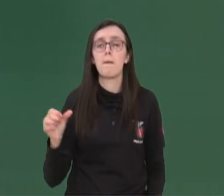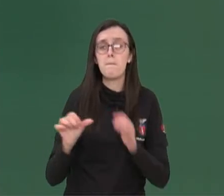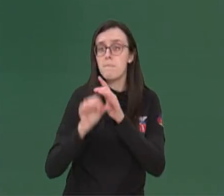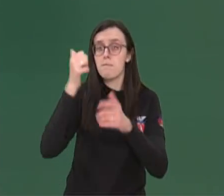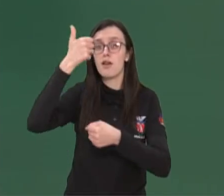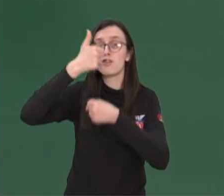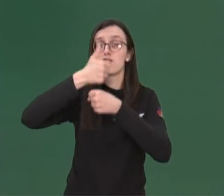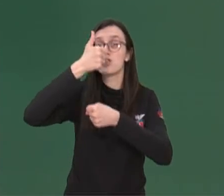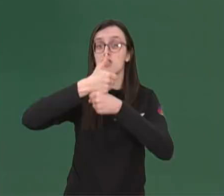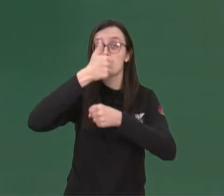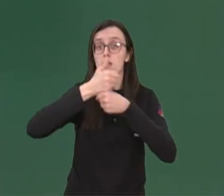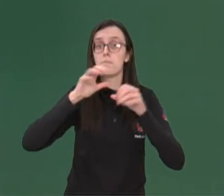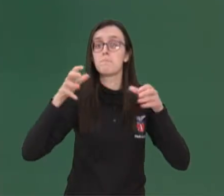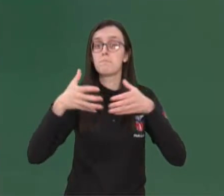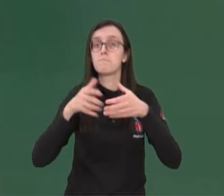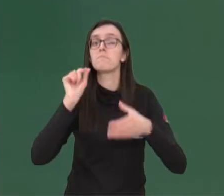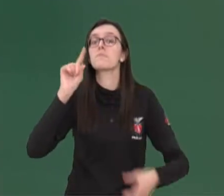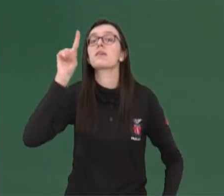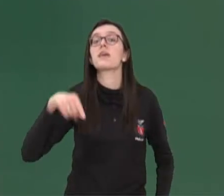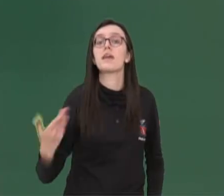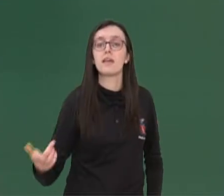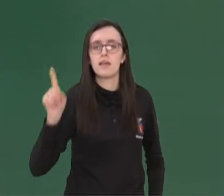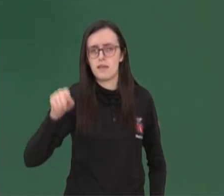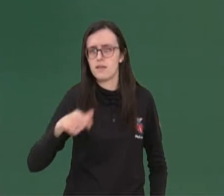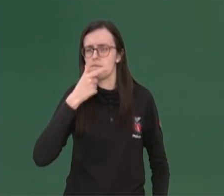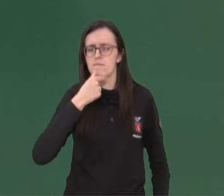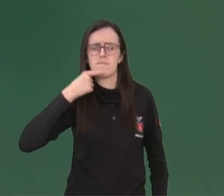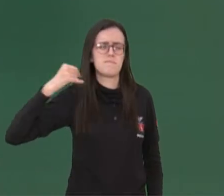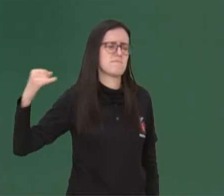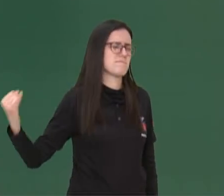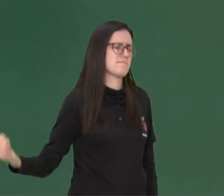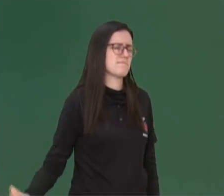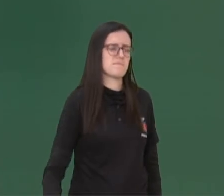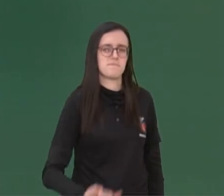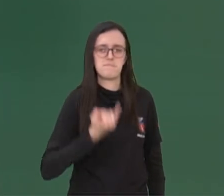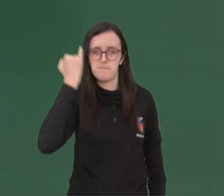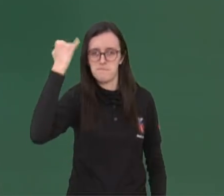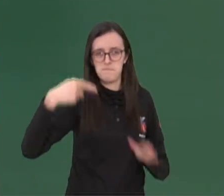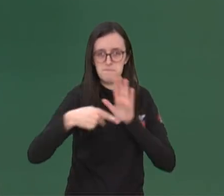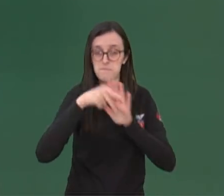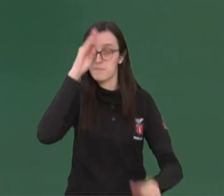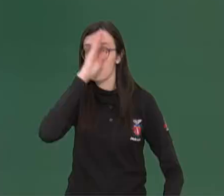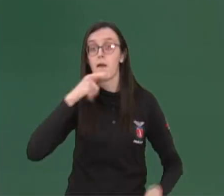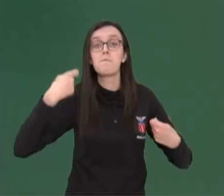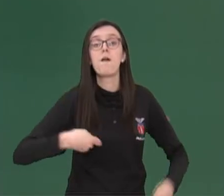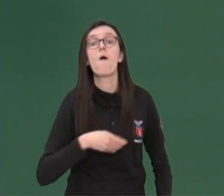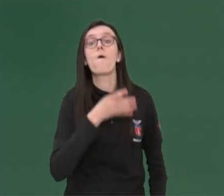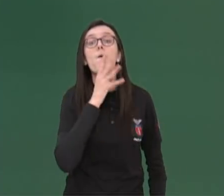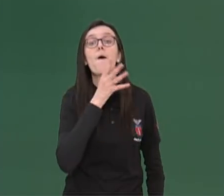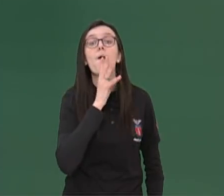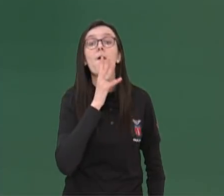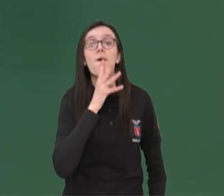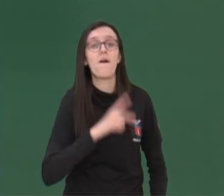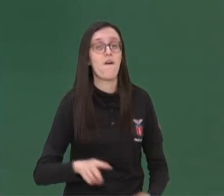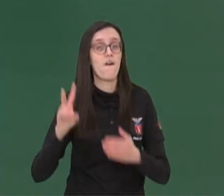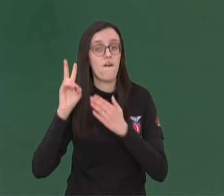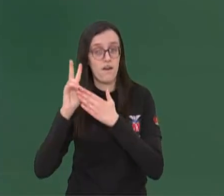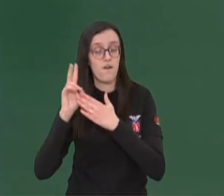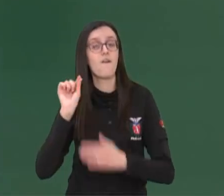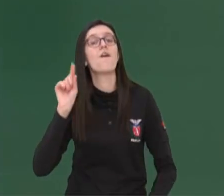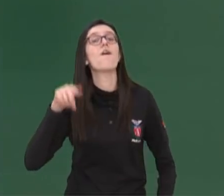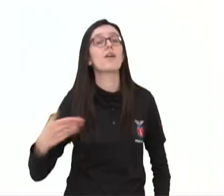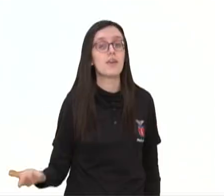diretor desse órgão foi esse cara extremamente importante para o Brasil conhecer os seus indígenas.